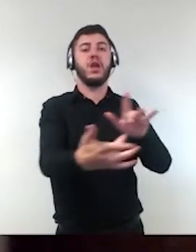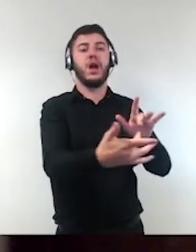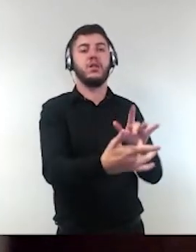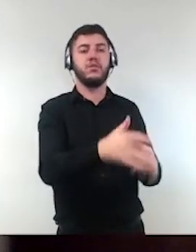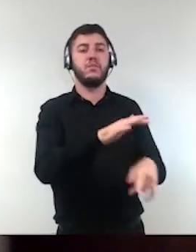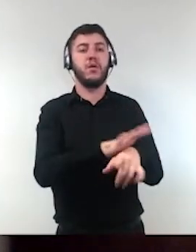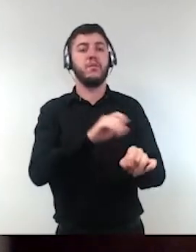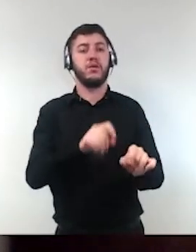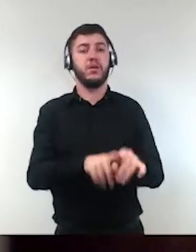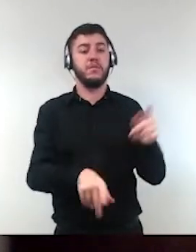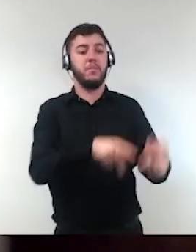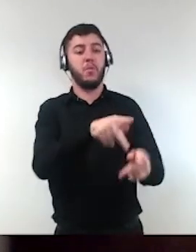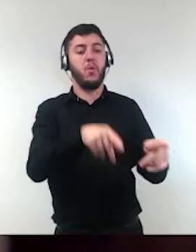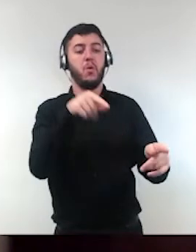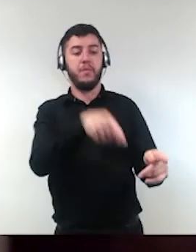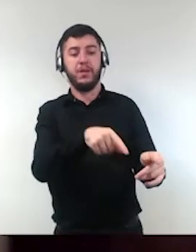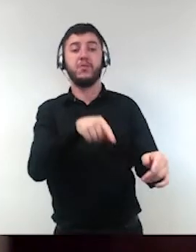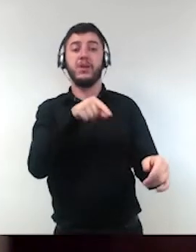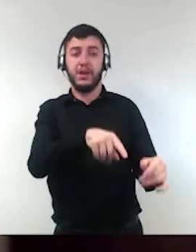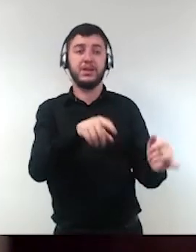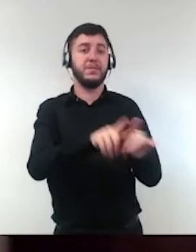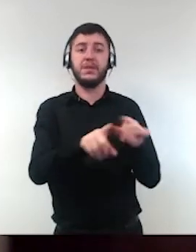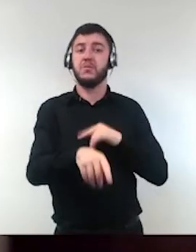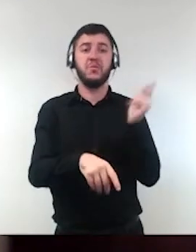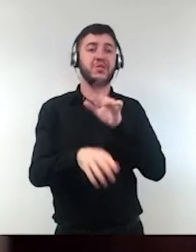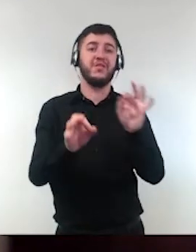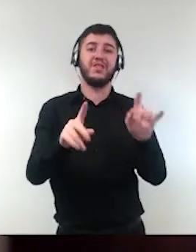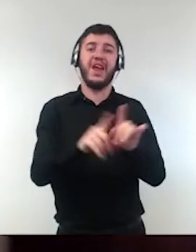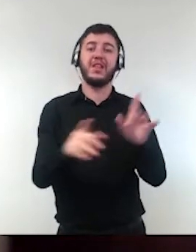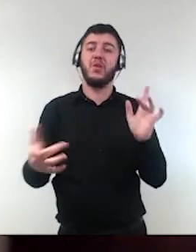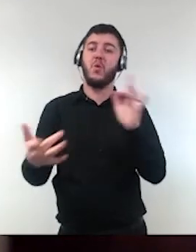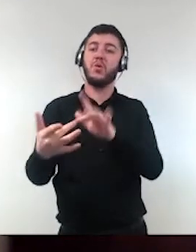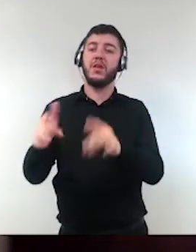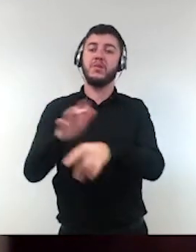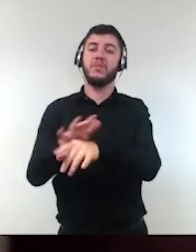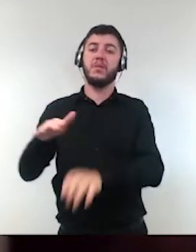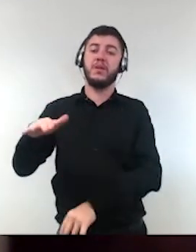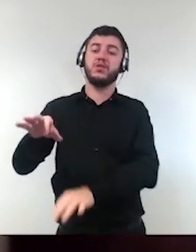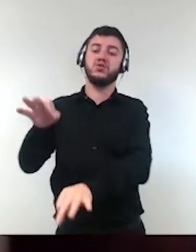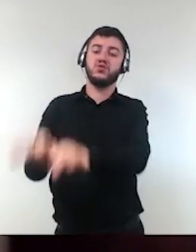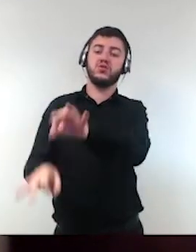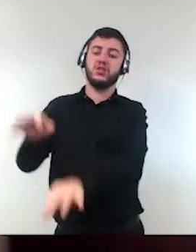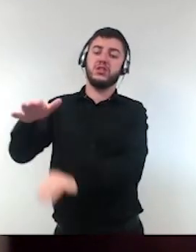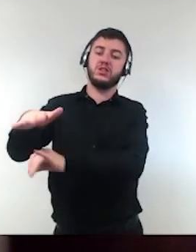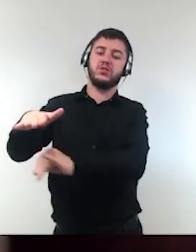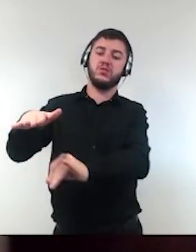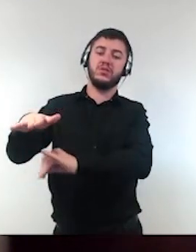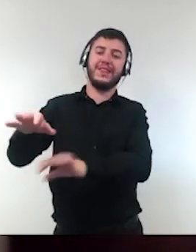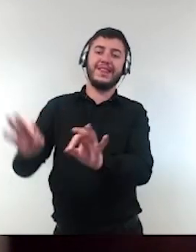público também não conseguiu acessar essas entidades todas, porque nós temos